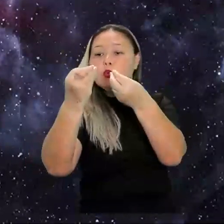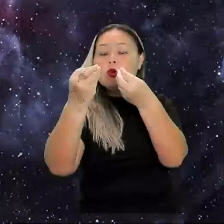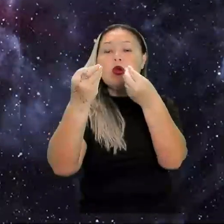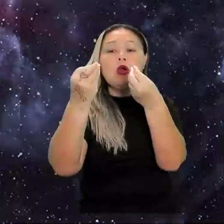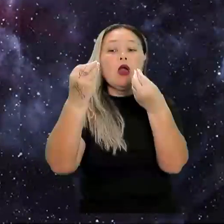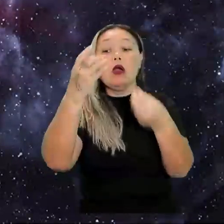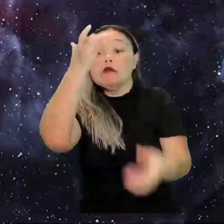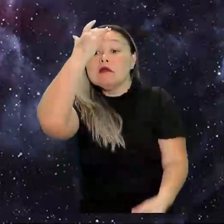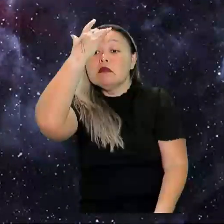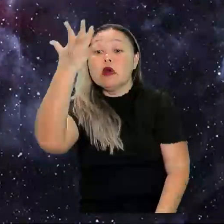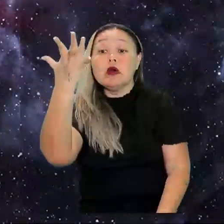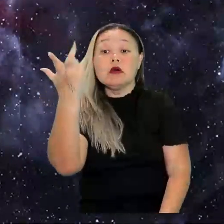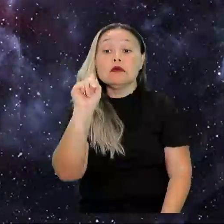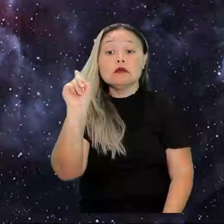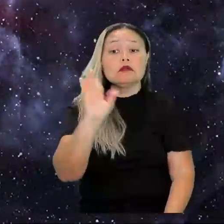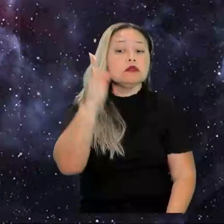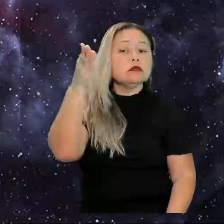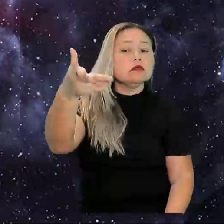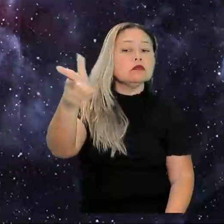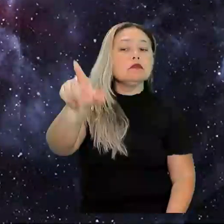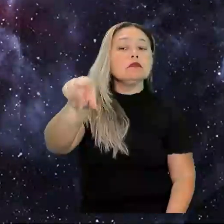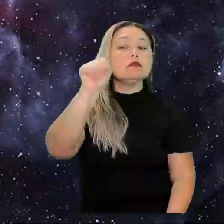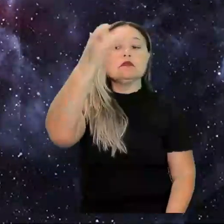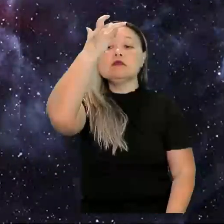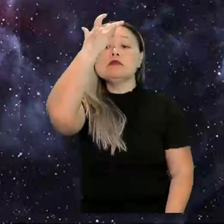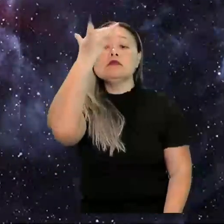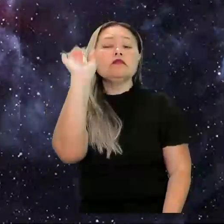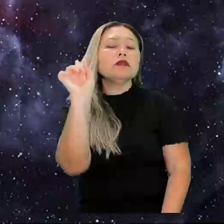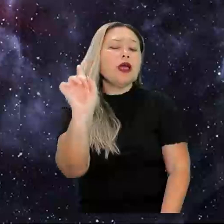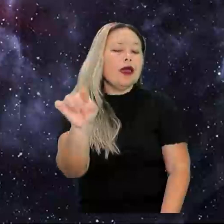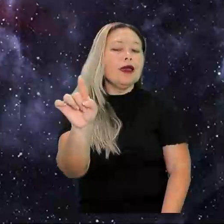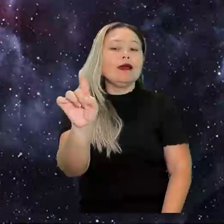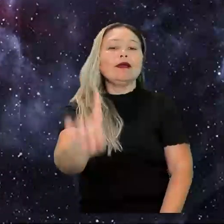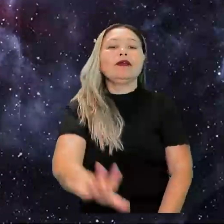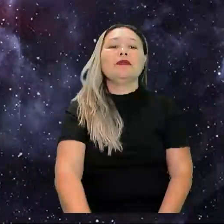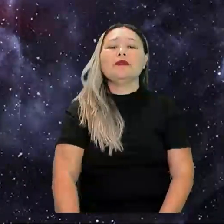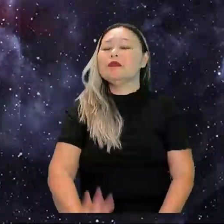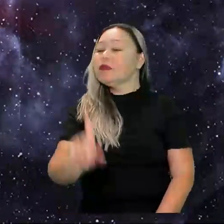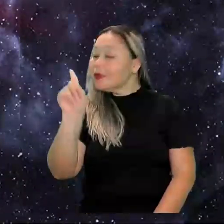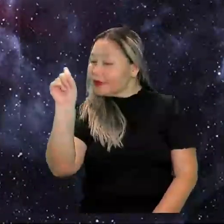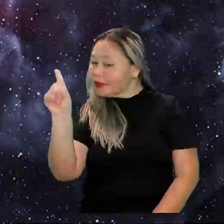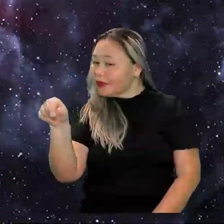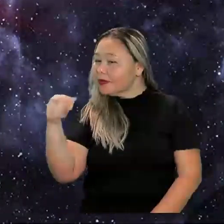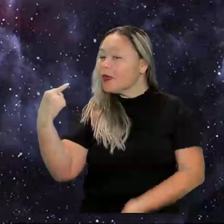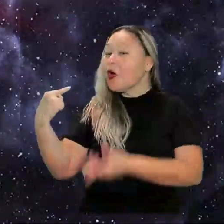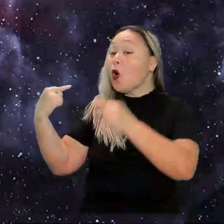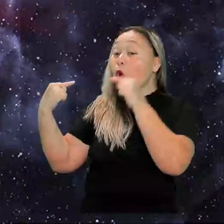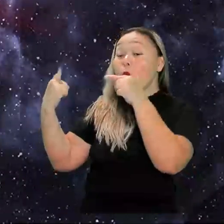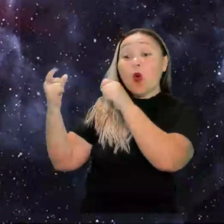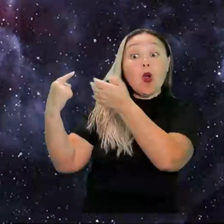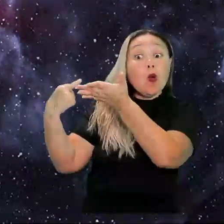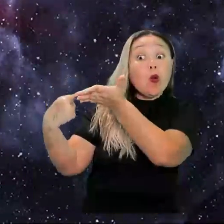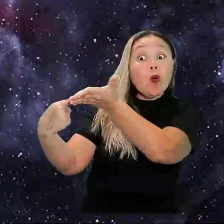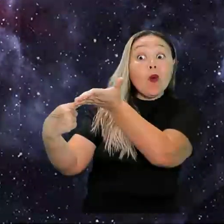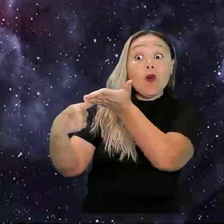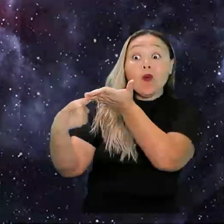Ah, então fica mais fácil, então vamos por esse caminho mais fácil. Desse jeitinho. É assim mesmo, combinamos em tudo.